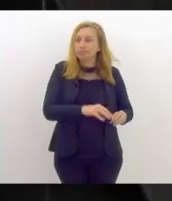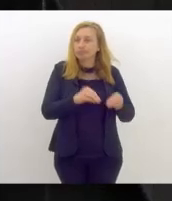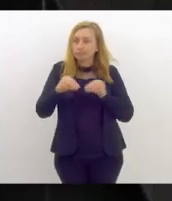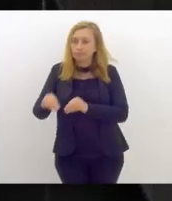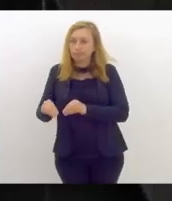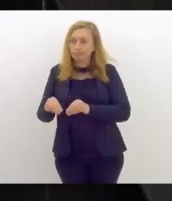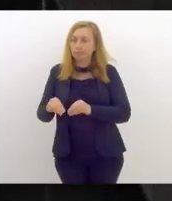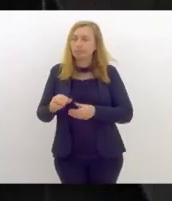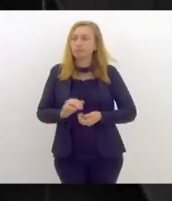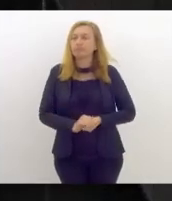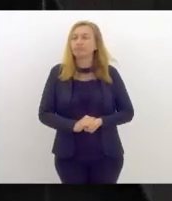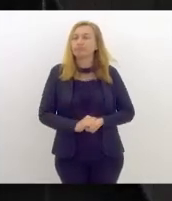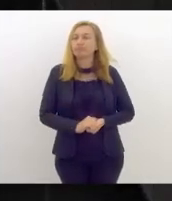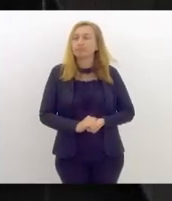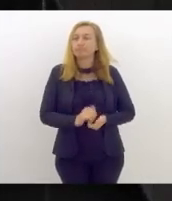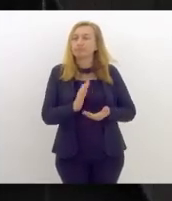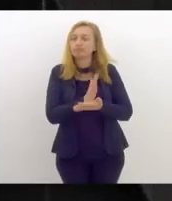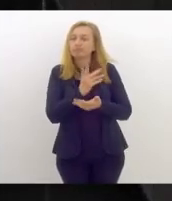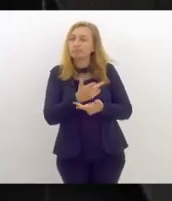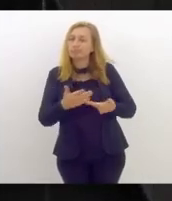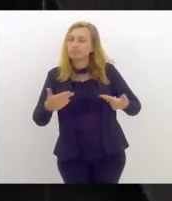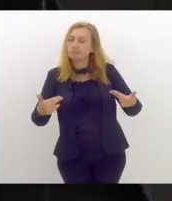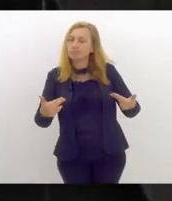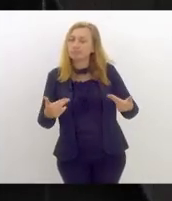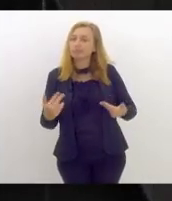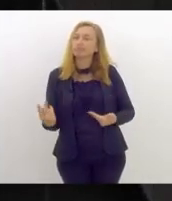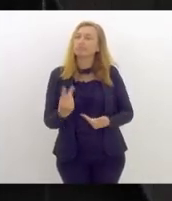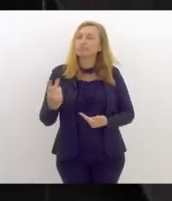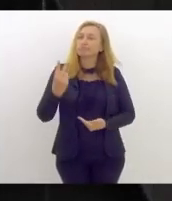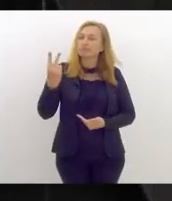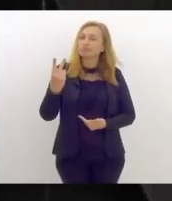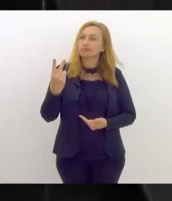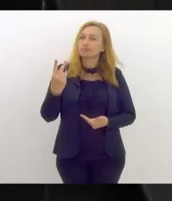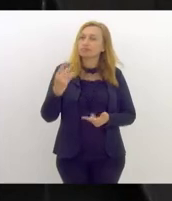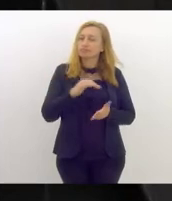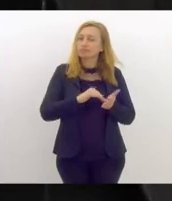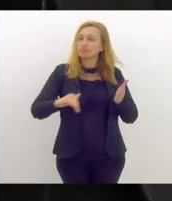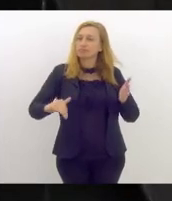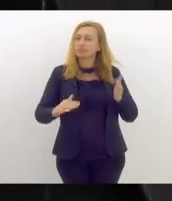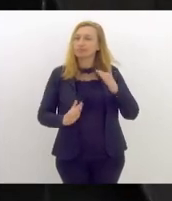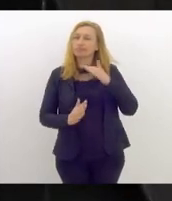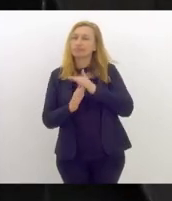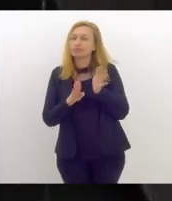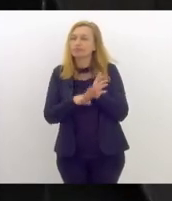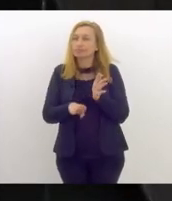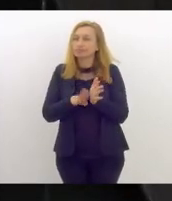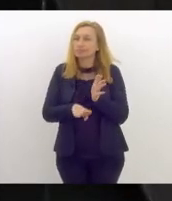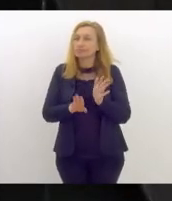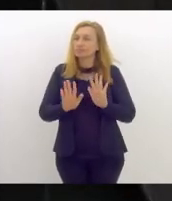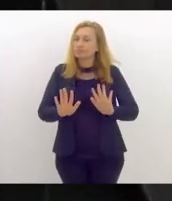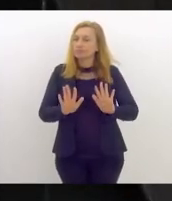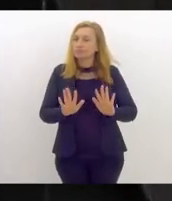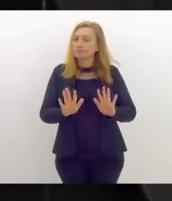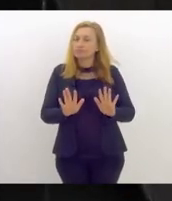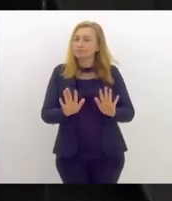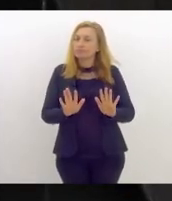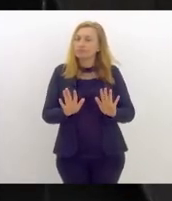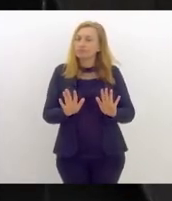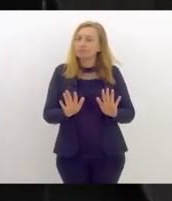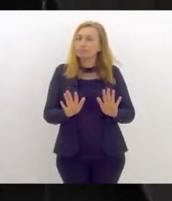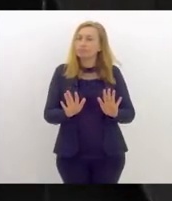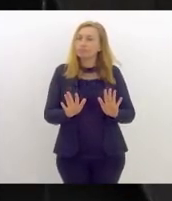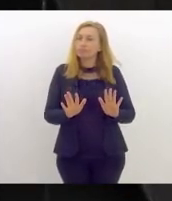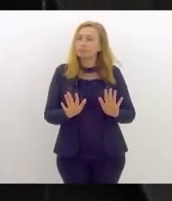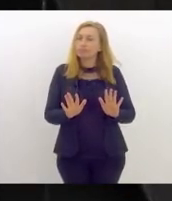para garantir que determinados valores estejam fora do teto de gastos de modo que de modo